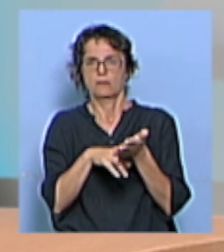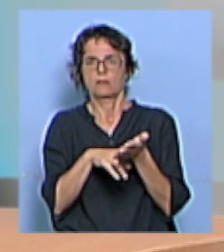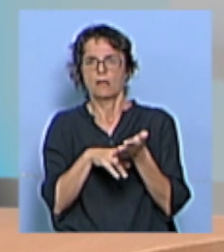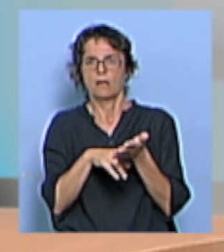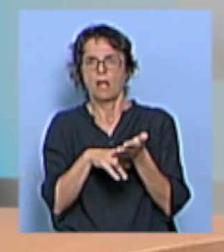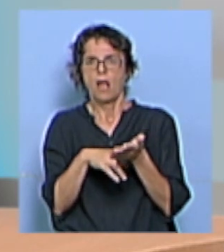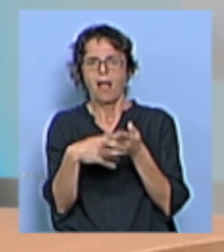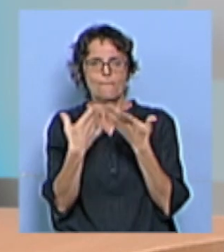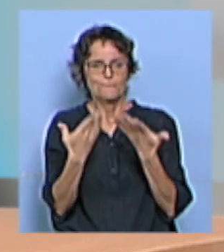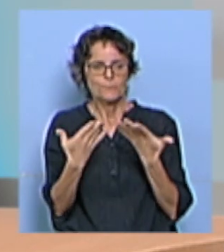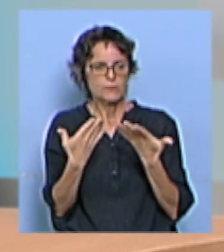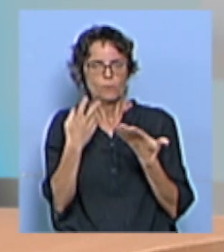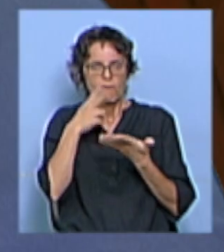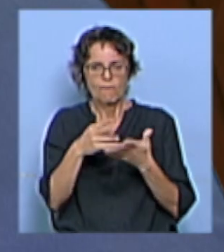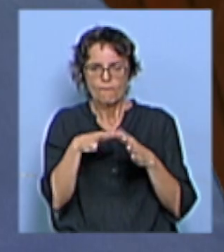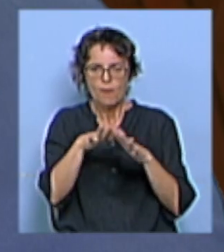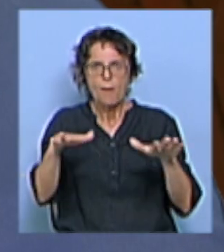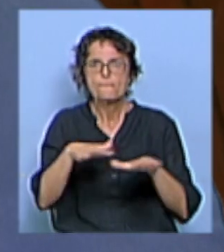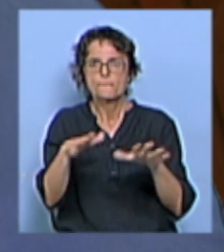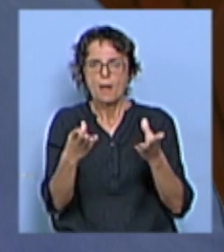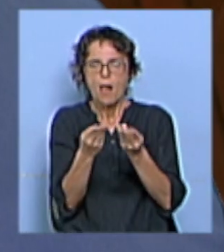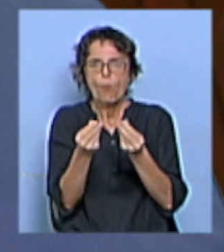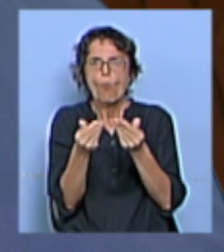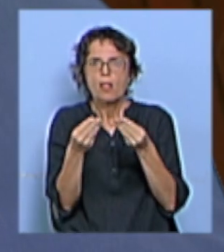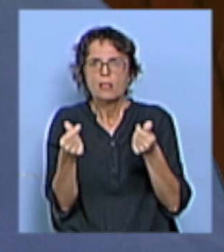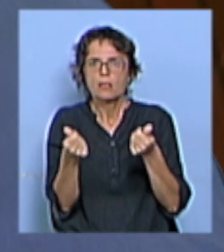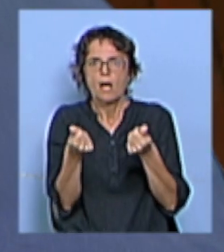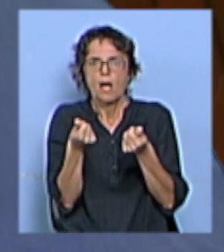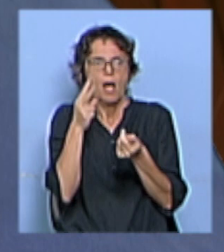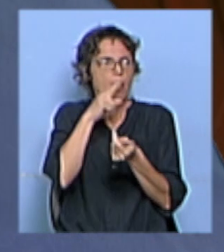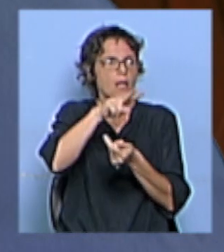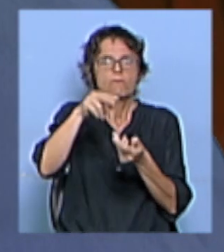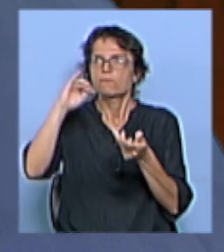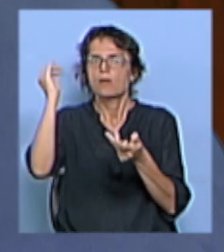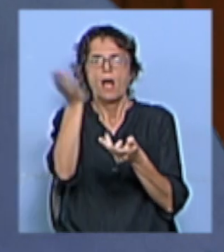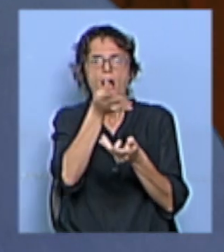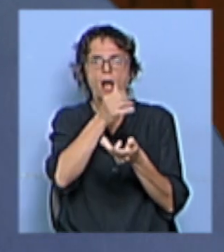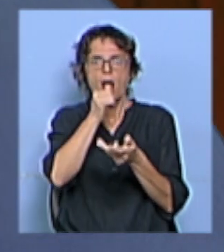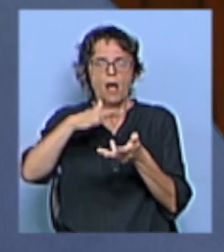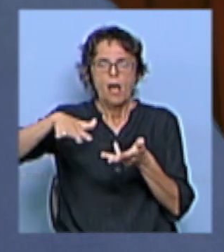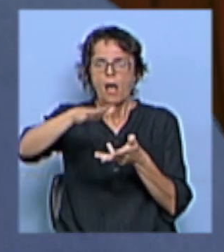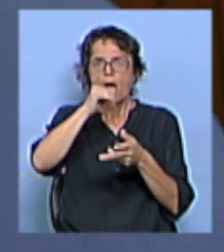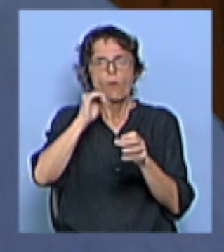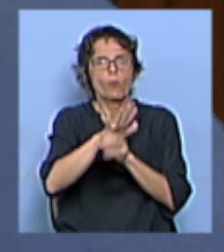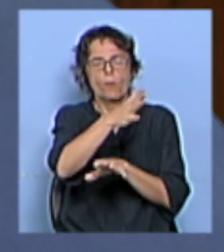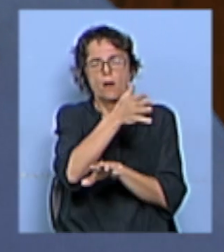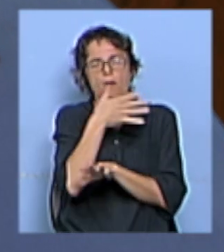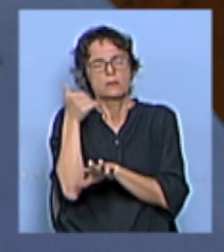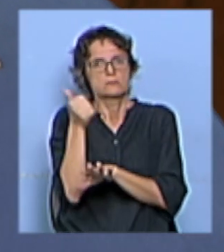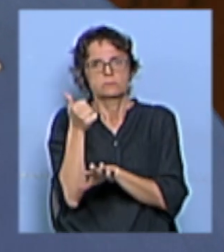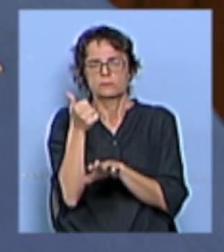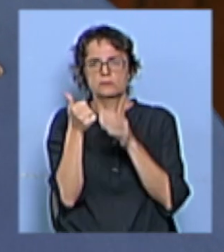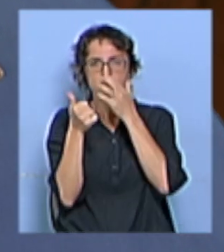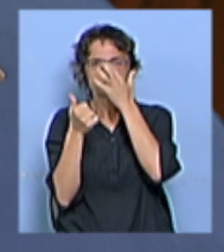a qualidade da praia em si é muito boa, as vistas são maravilhosas, a água estupenda, e portanto a gente fala, há umas